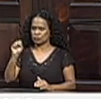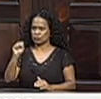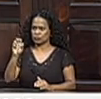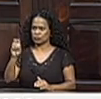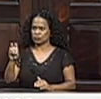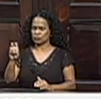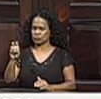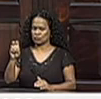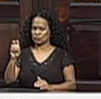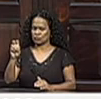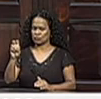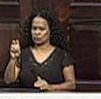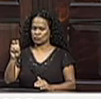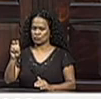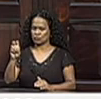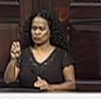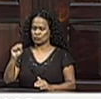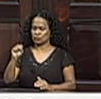85,